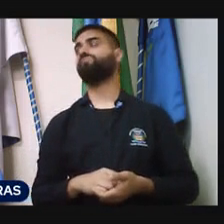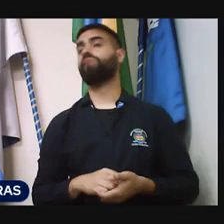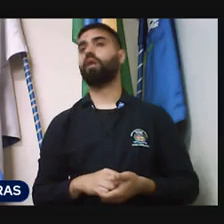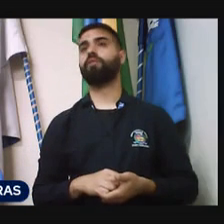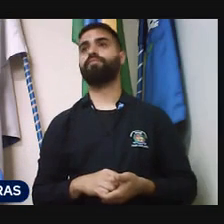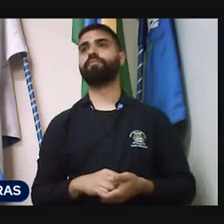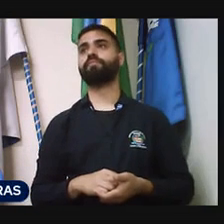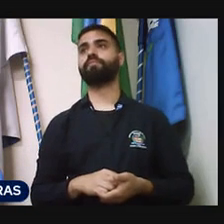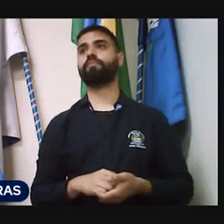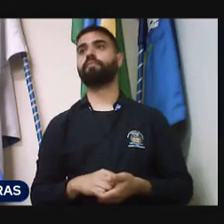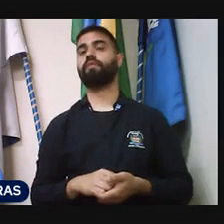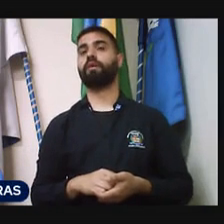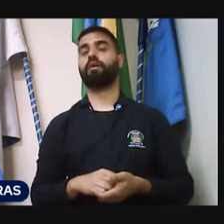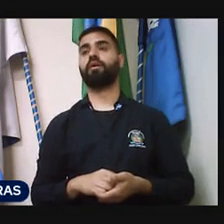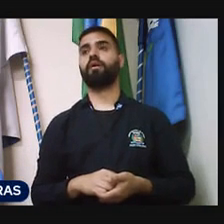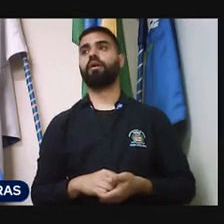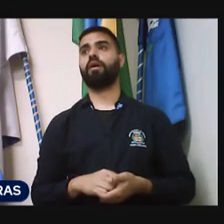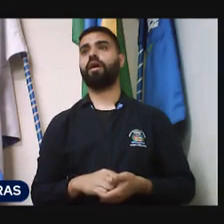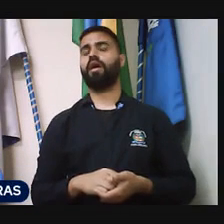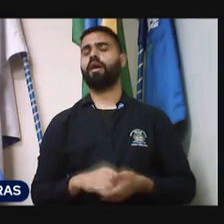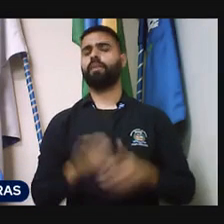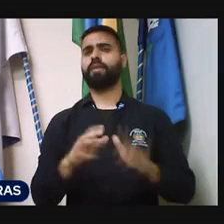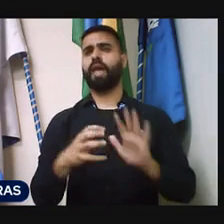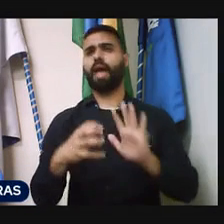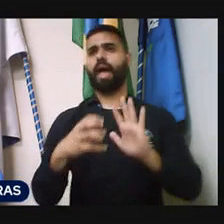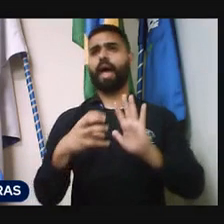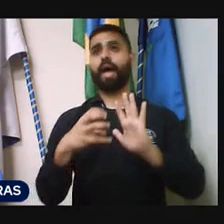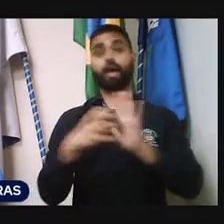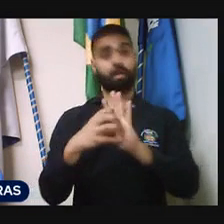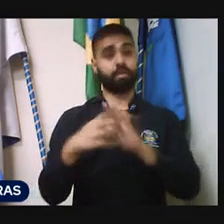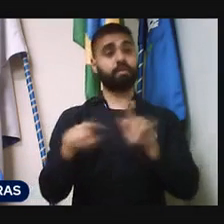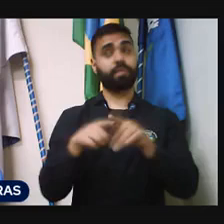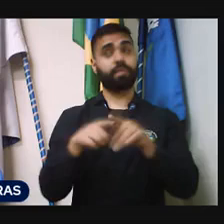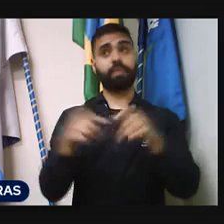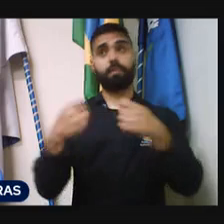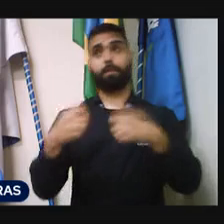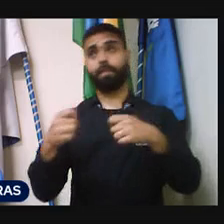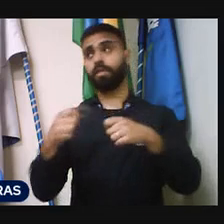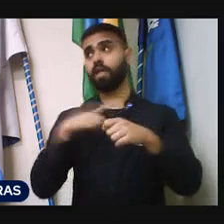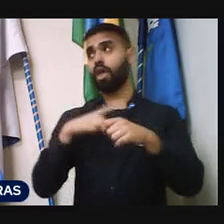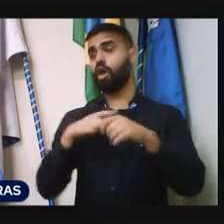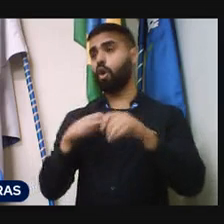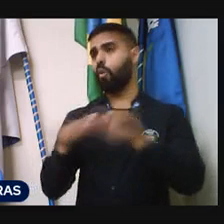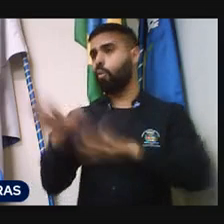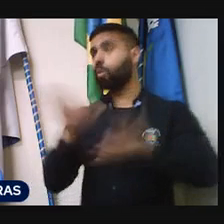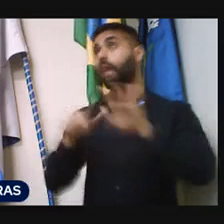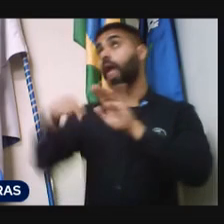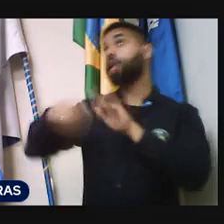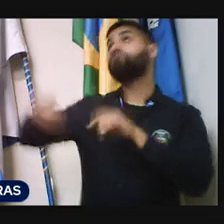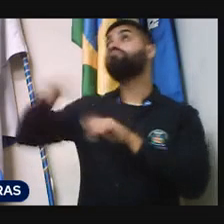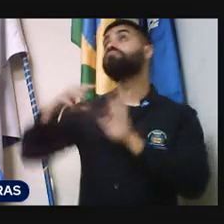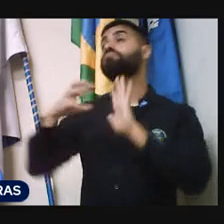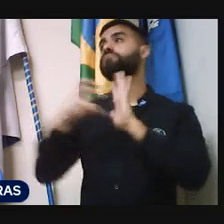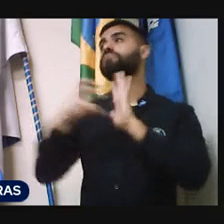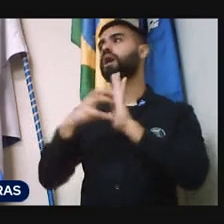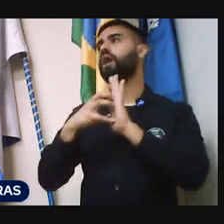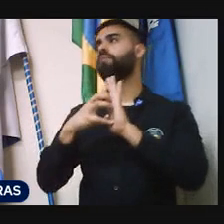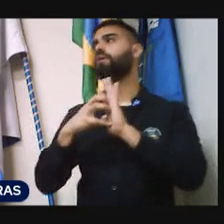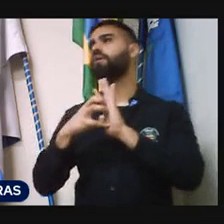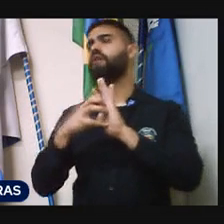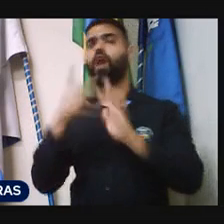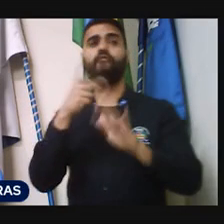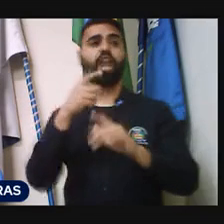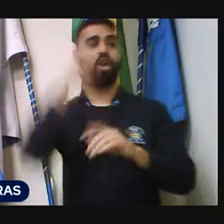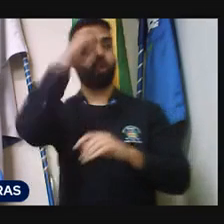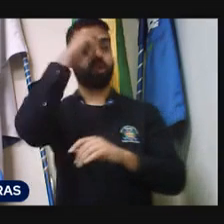Franco a câmera ela precisa ser cuidada também seu like não estou aqui dizendo